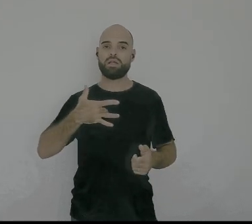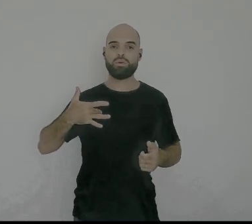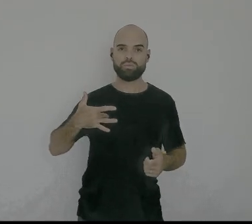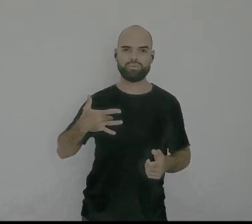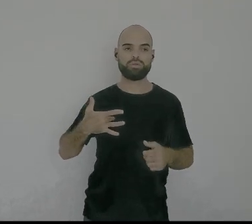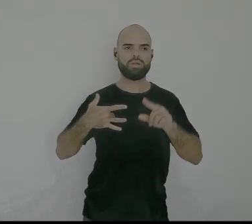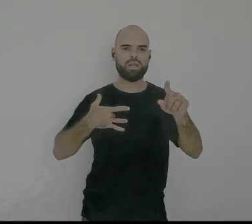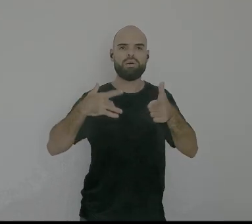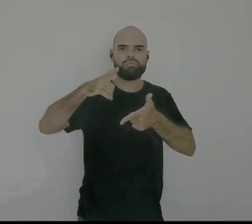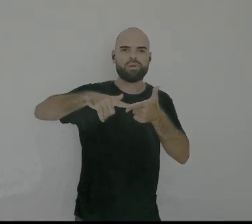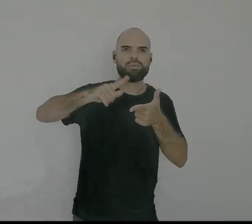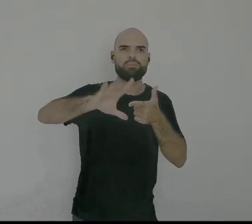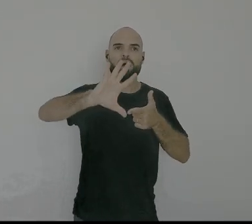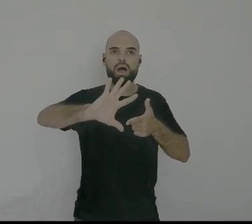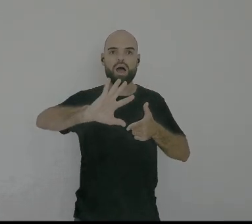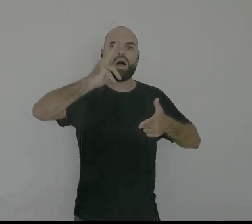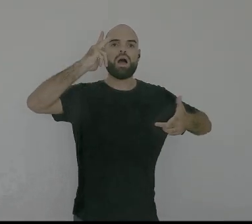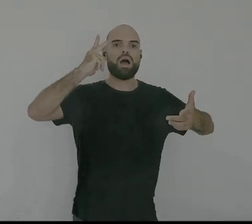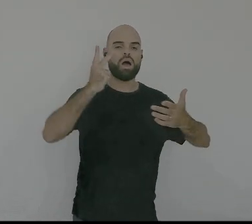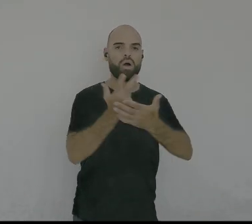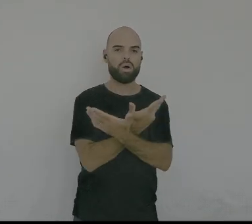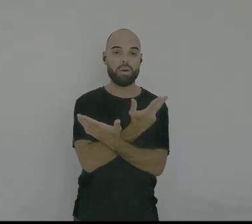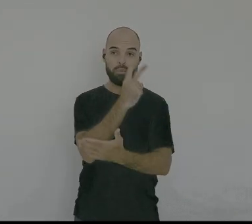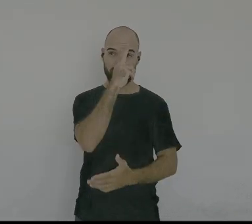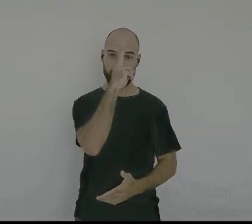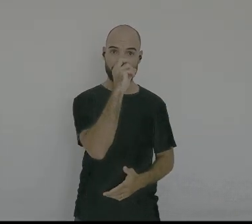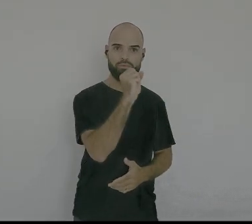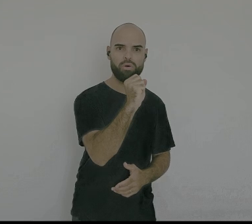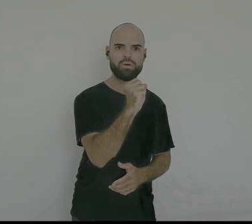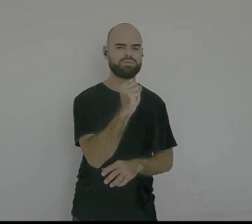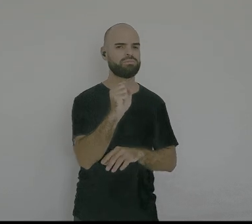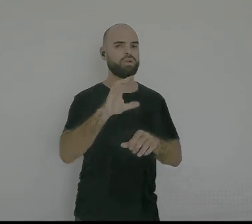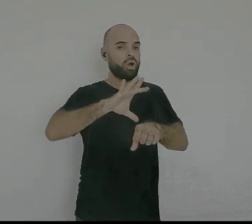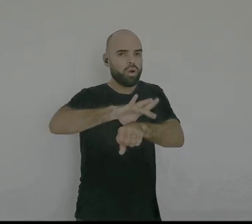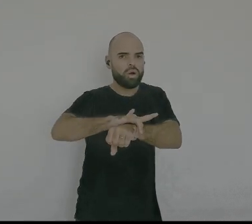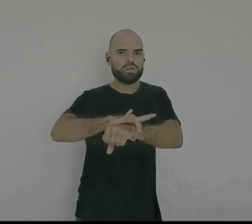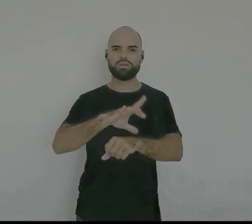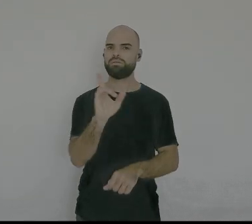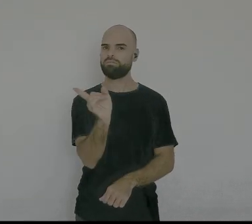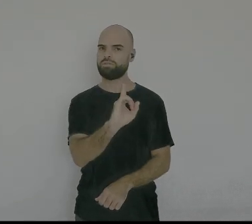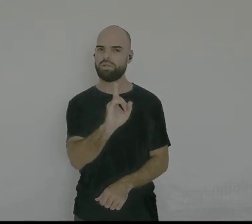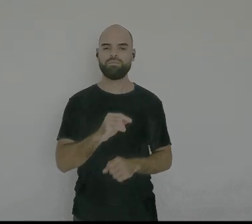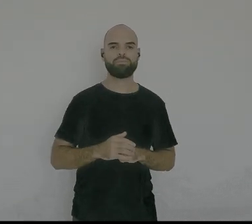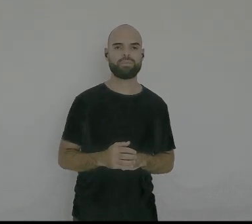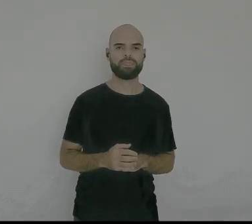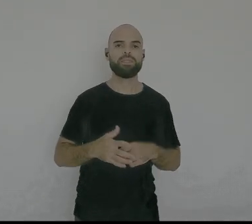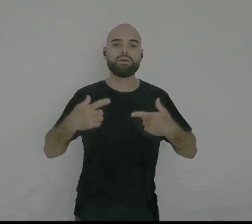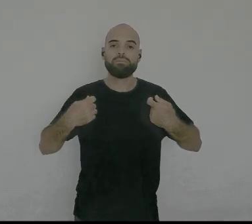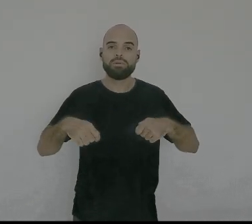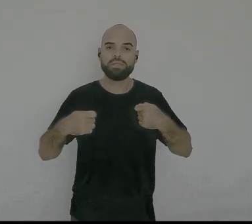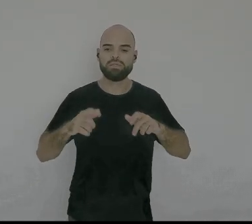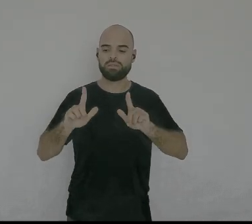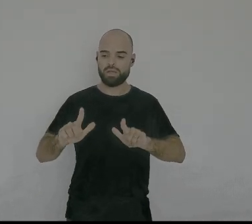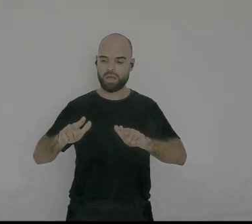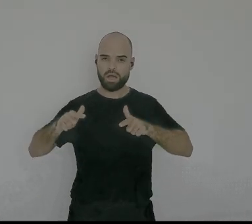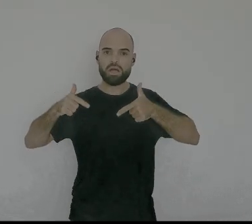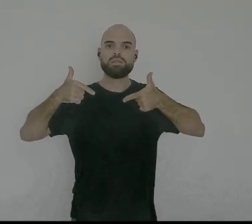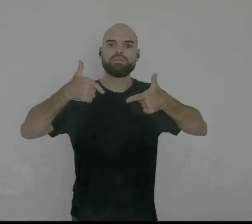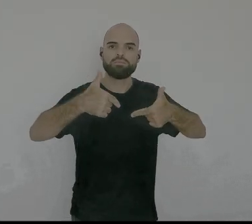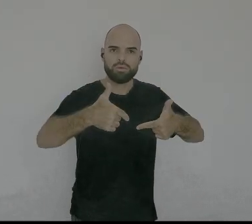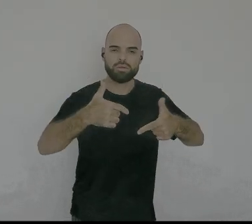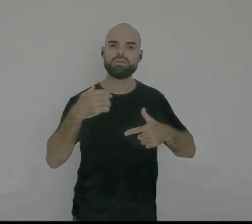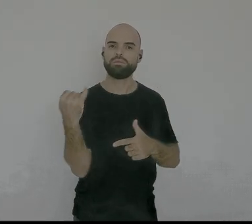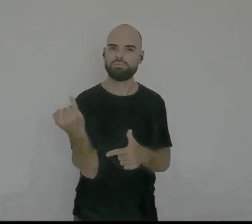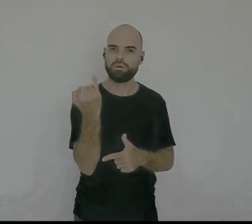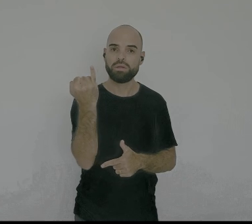agudizadas, que aqui a resposta não pode ser episódica, mas tem que ser contínua, não pode